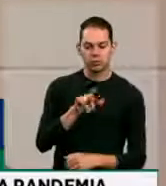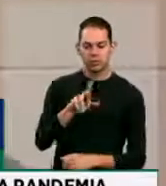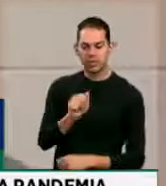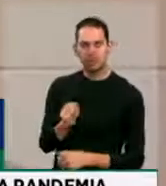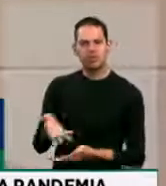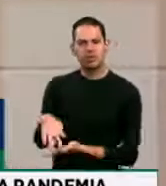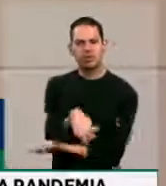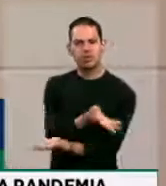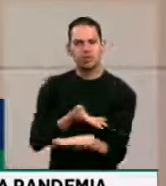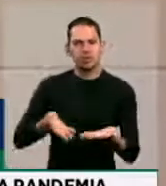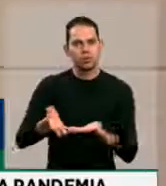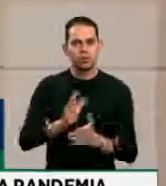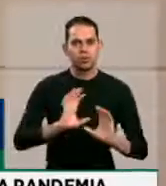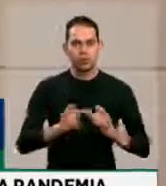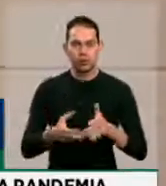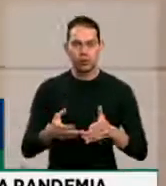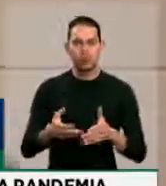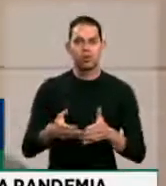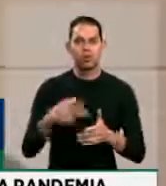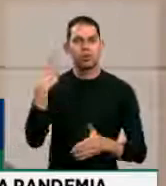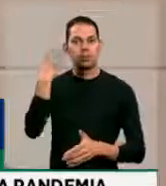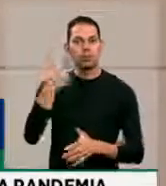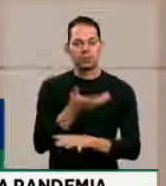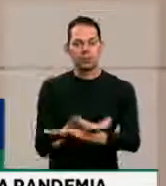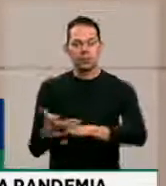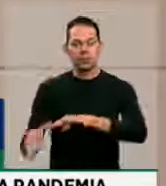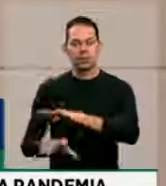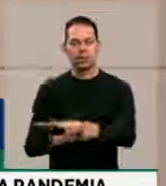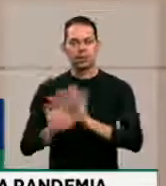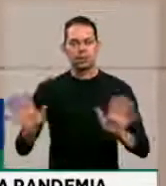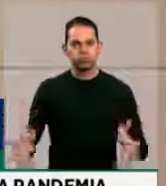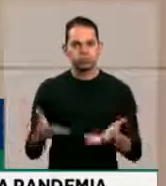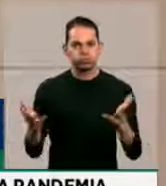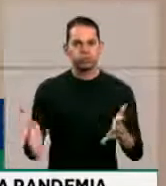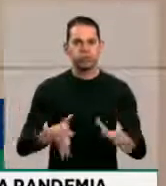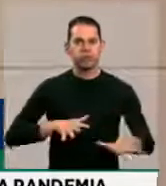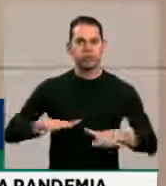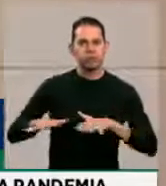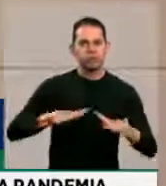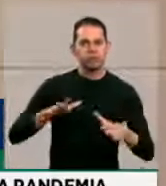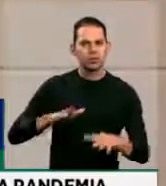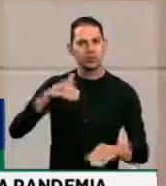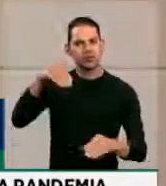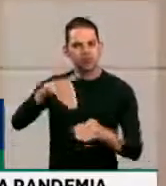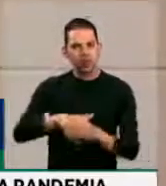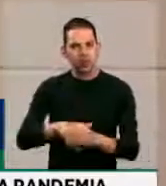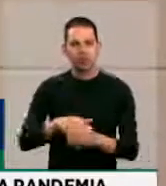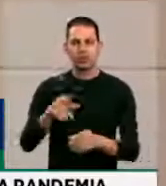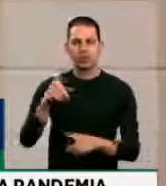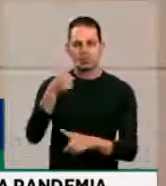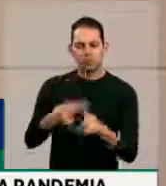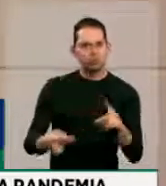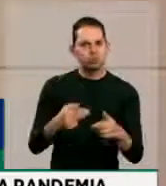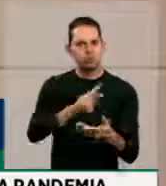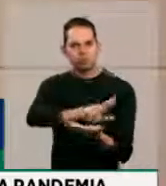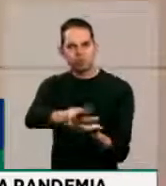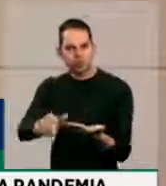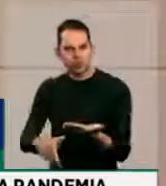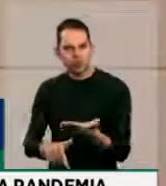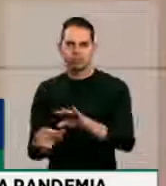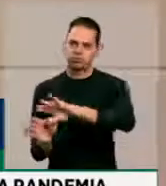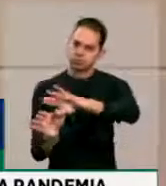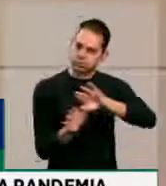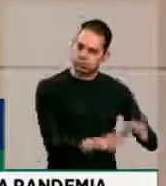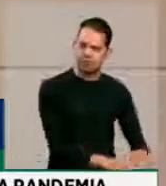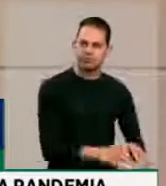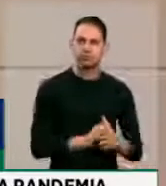pela Frente Parlamentar Ambientalista para mobilizar votos para derrubarmos esses vetos. Então fica aqui o apelo, presidente,